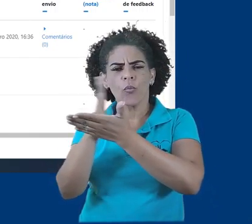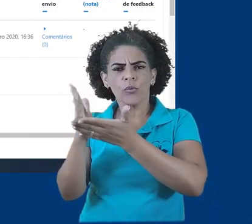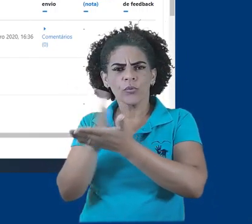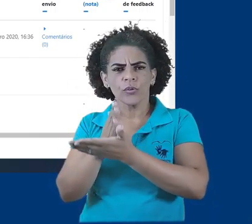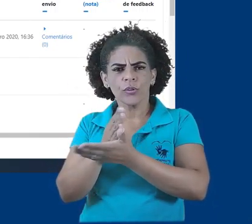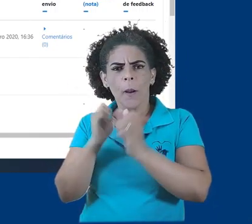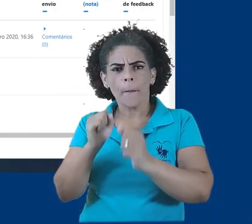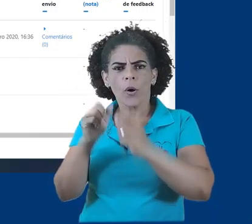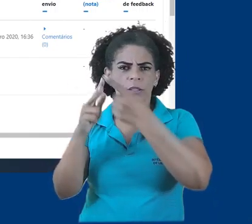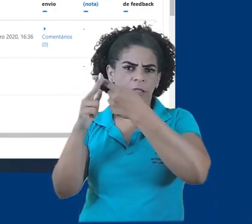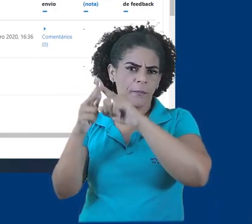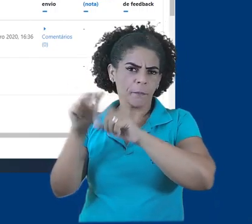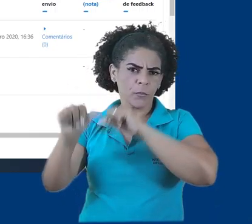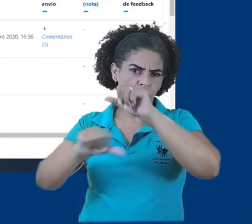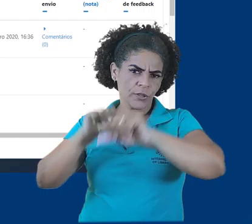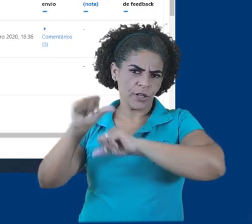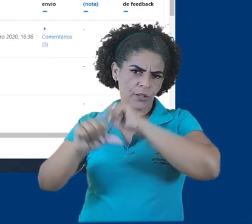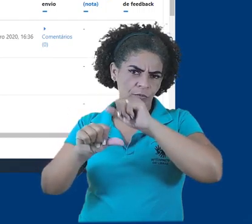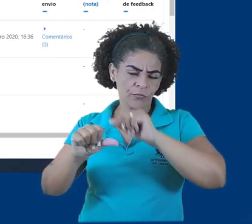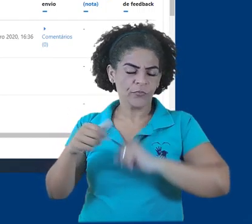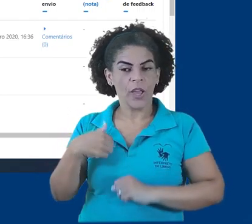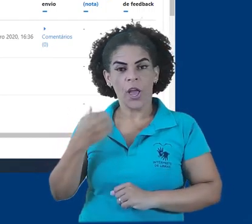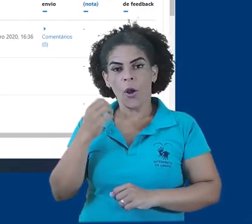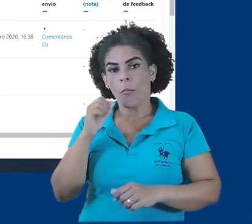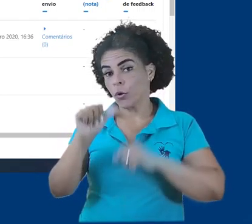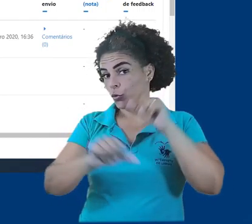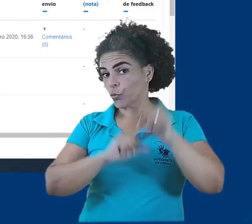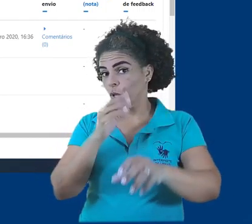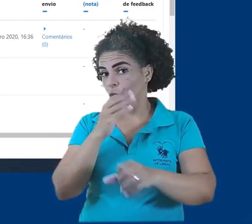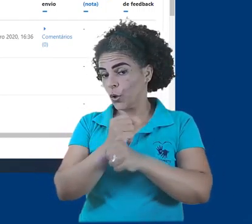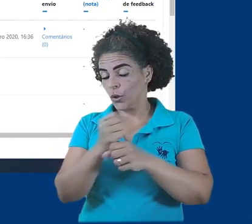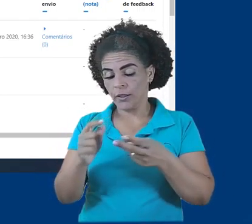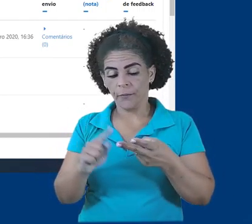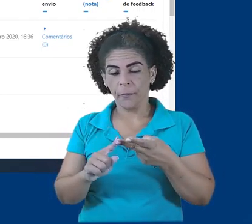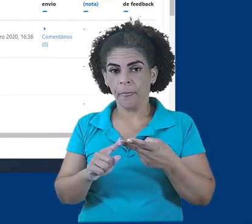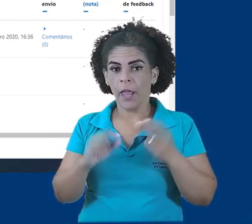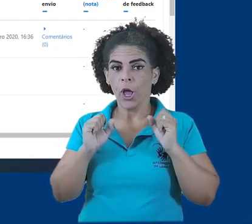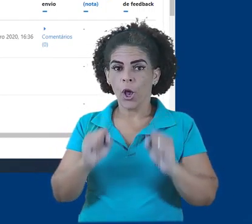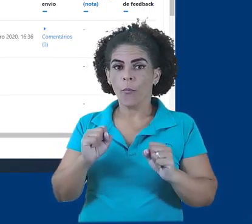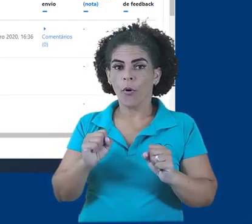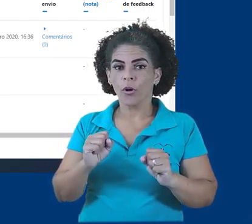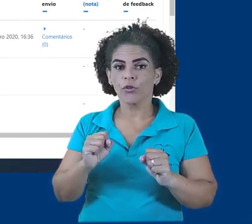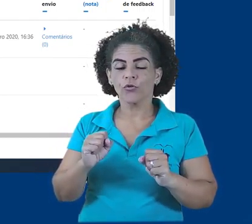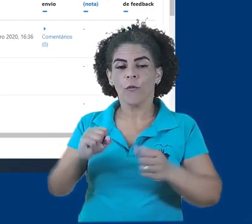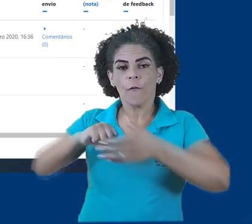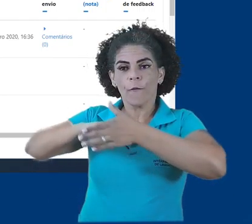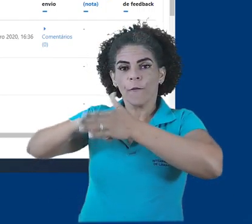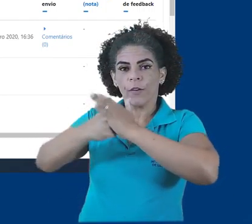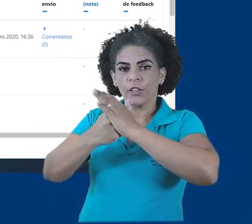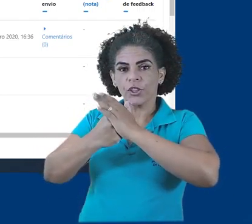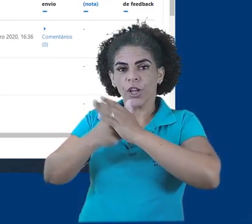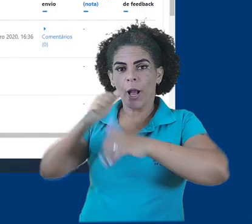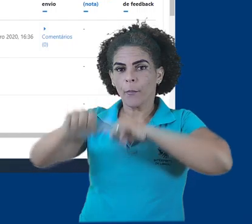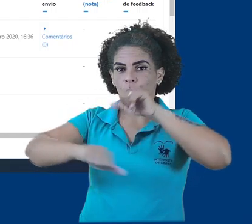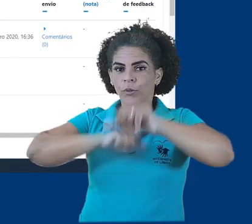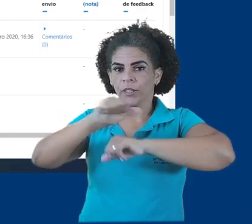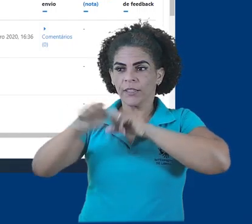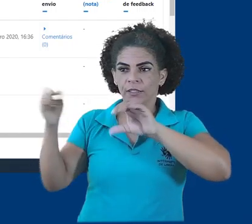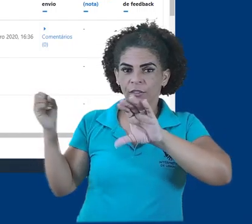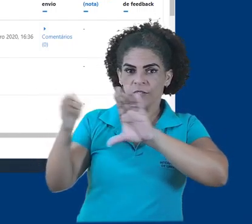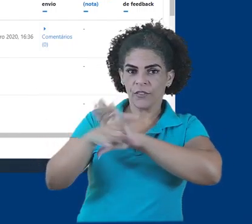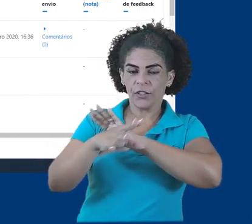alguns parâmetros que podem ser modificados eu posso modificar eu posso impedir modificações